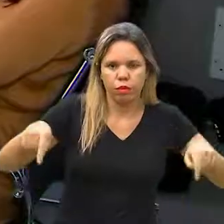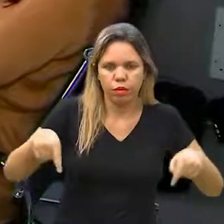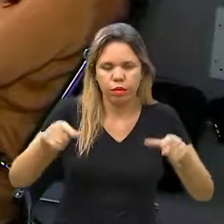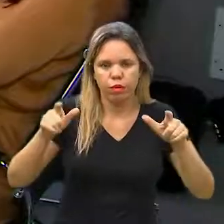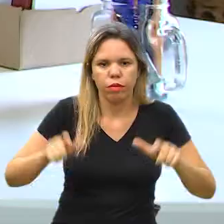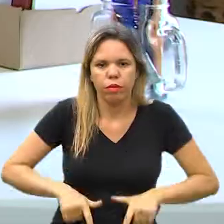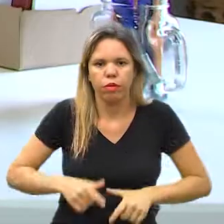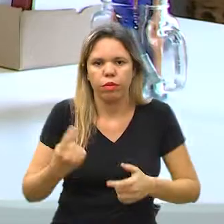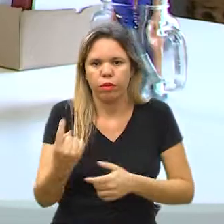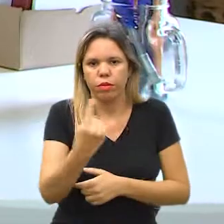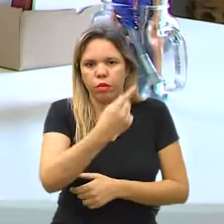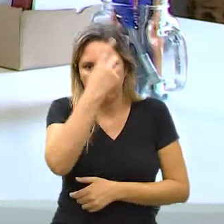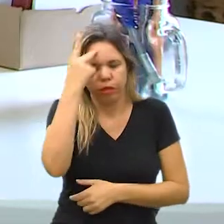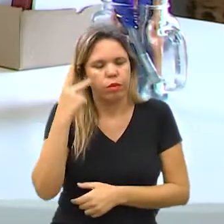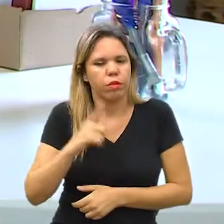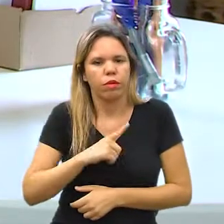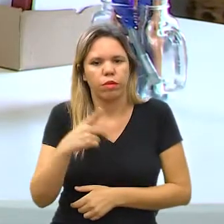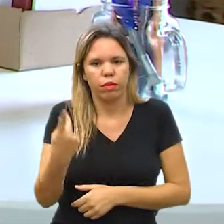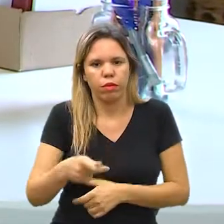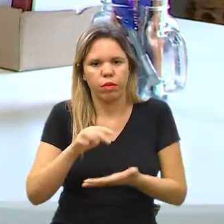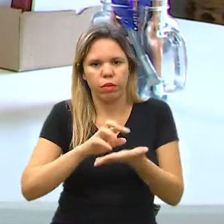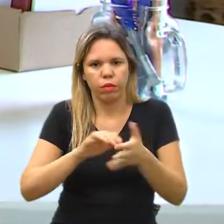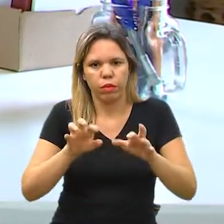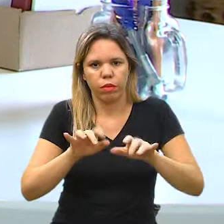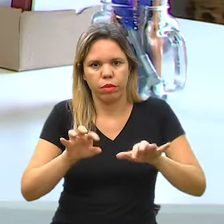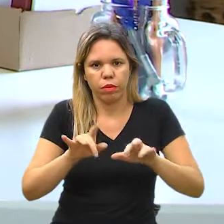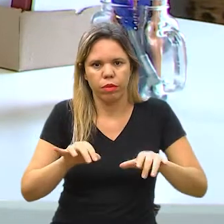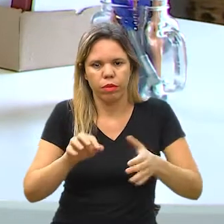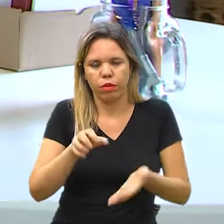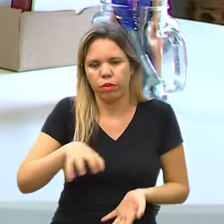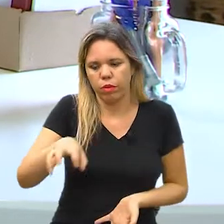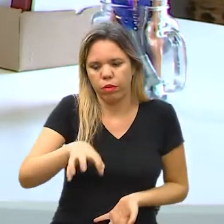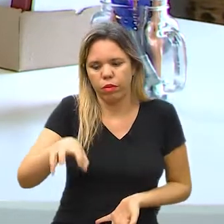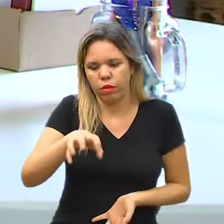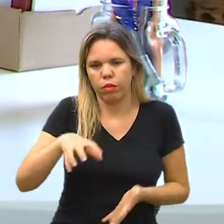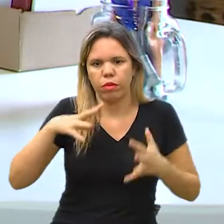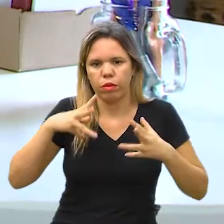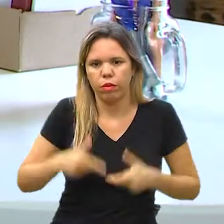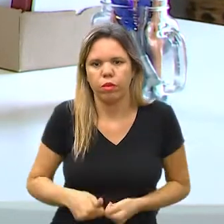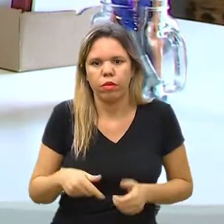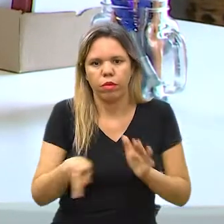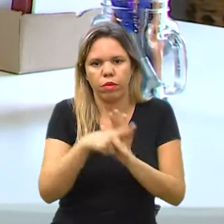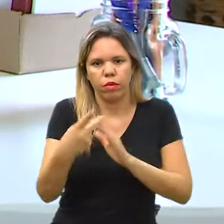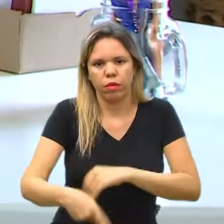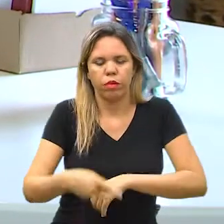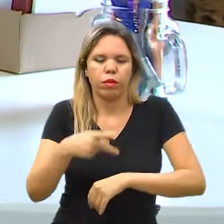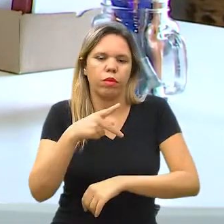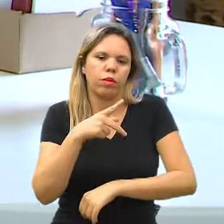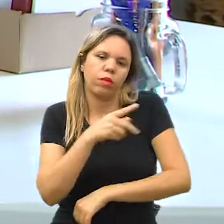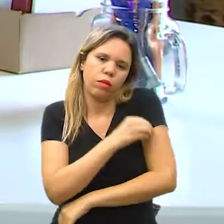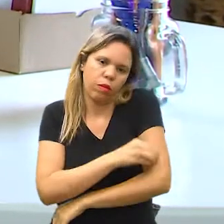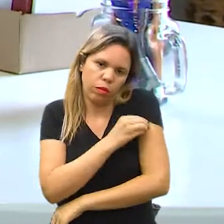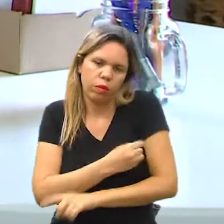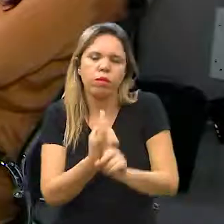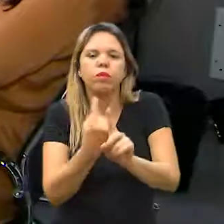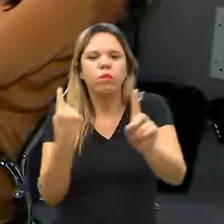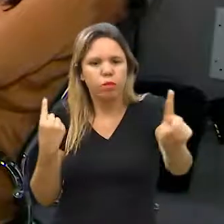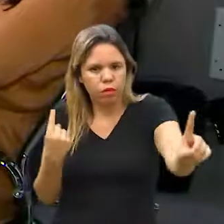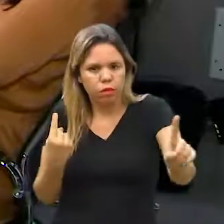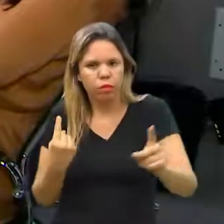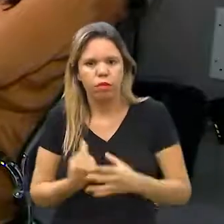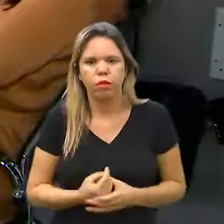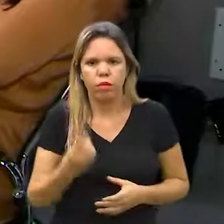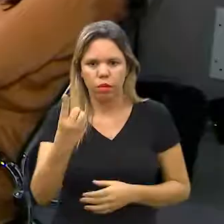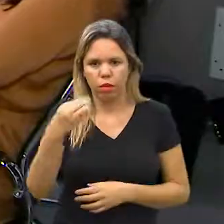o ideal é que cada um Mantenha o seu computador o seu Mouse sempre higienizado com o seu próprio o distanciamento social